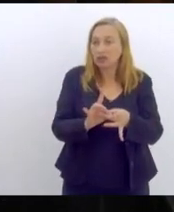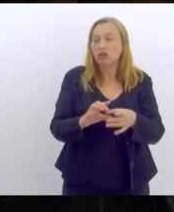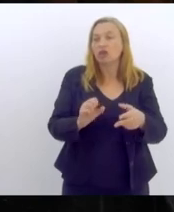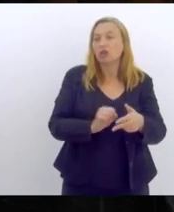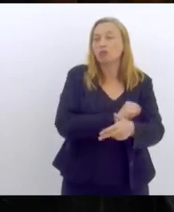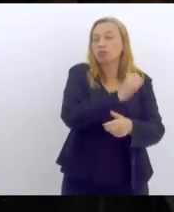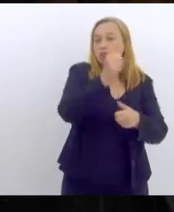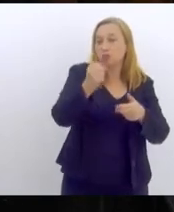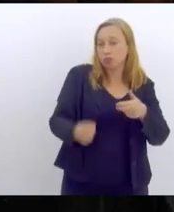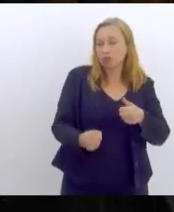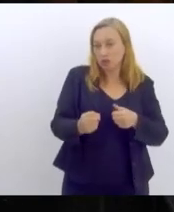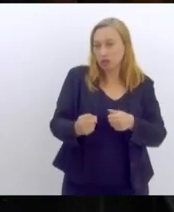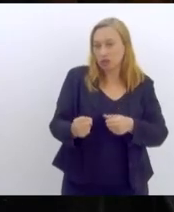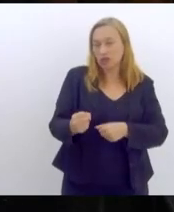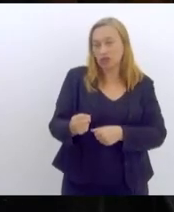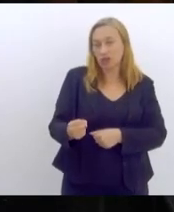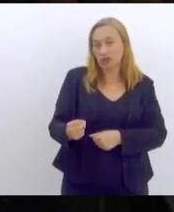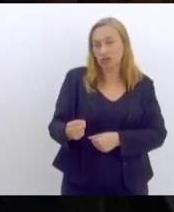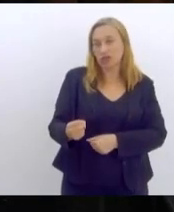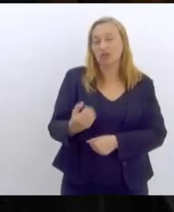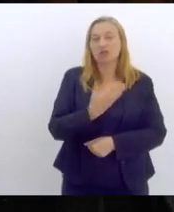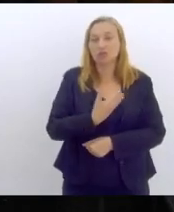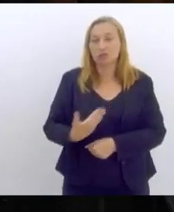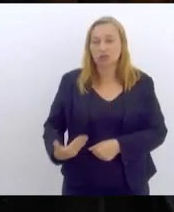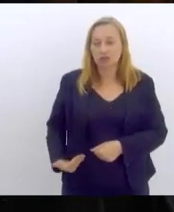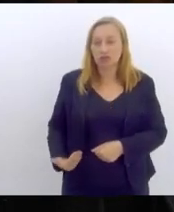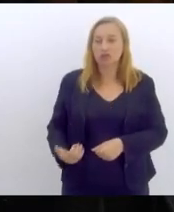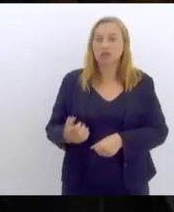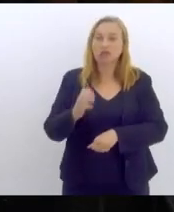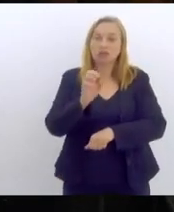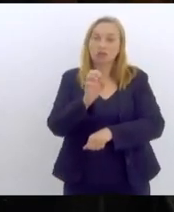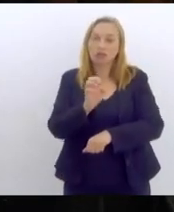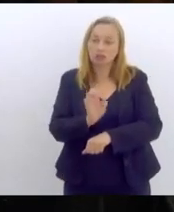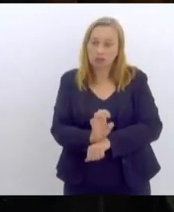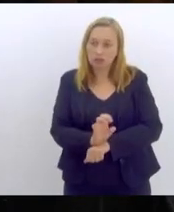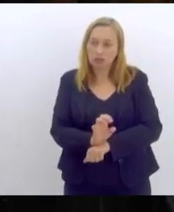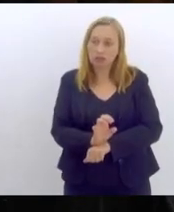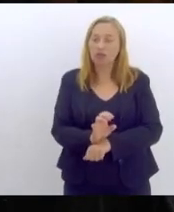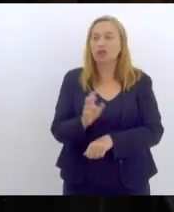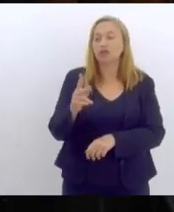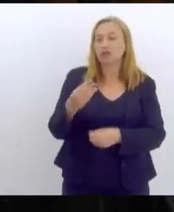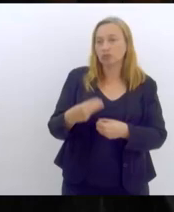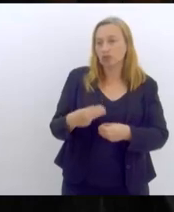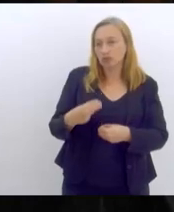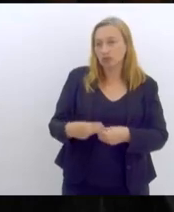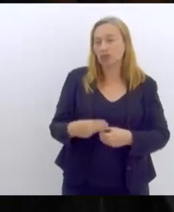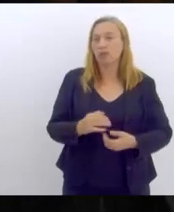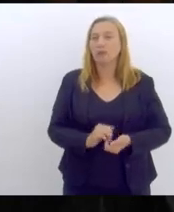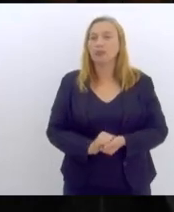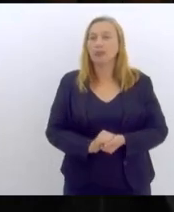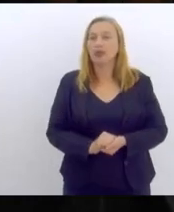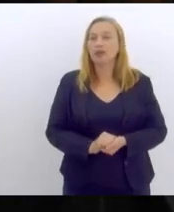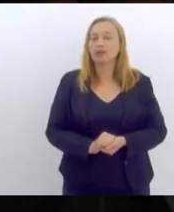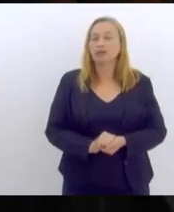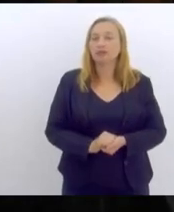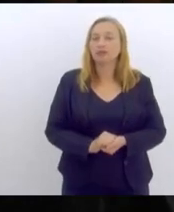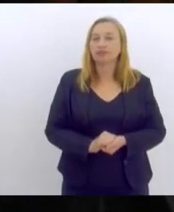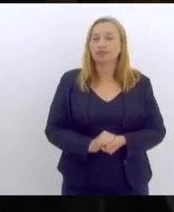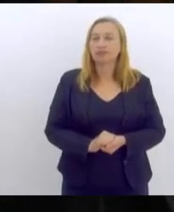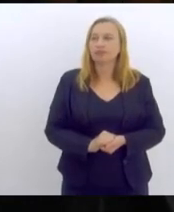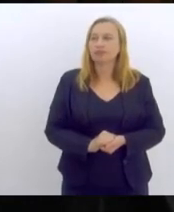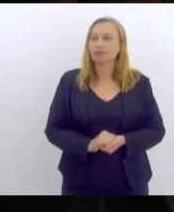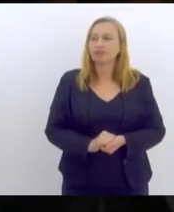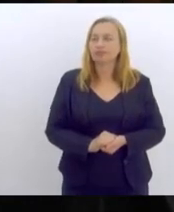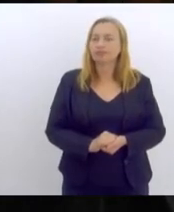públicos, estadual e municipal, com a iniciativa privada, que já tem responsabilidades, de tal forma que não haja